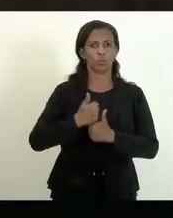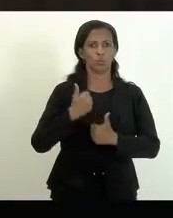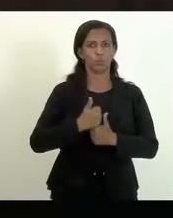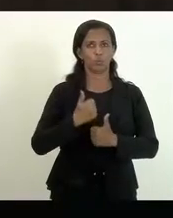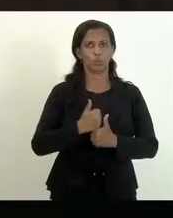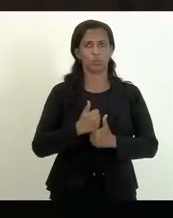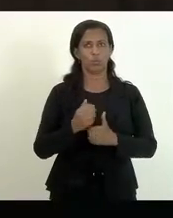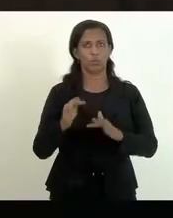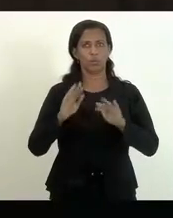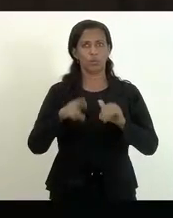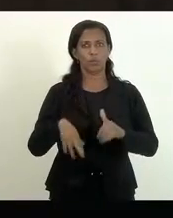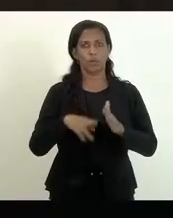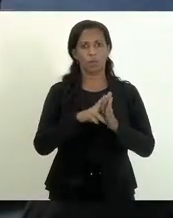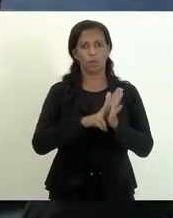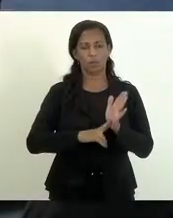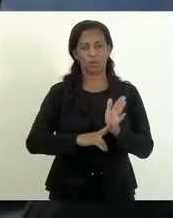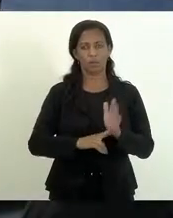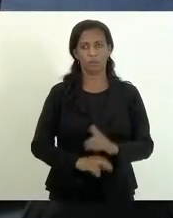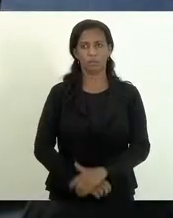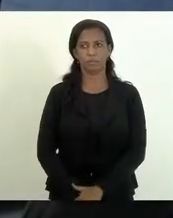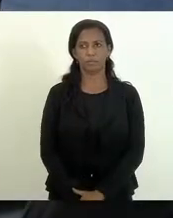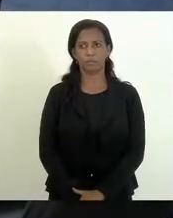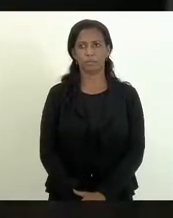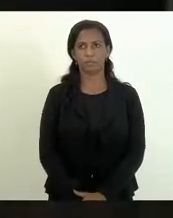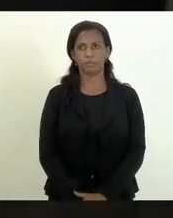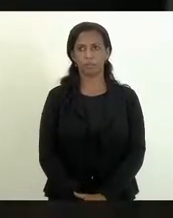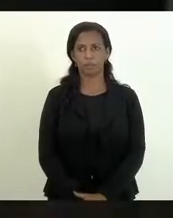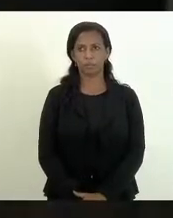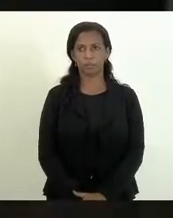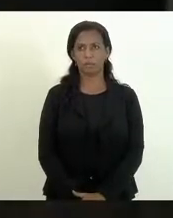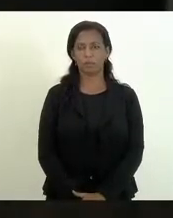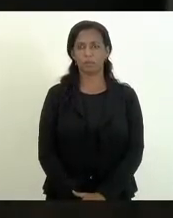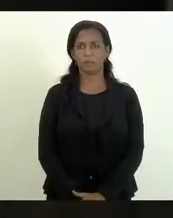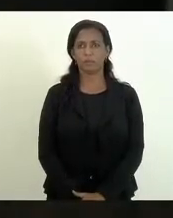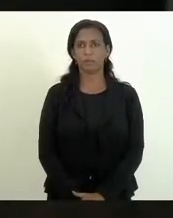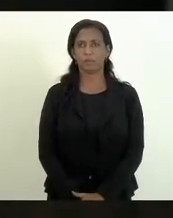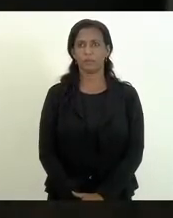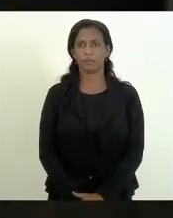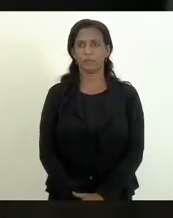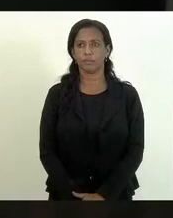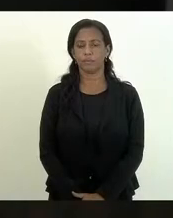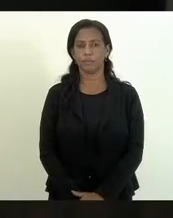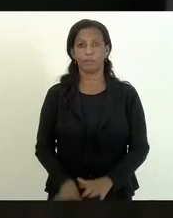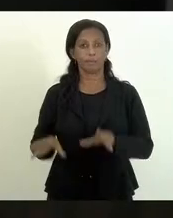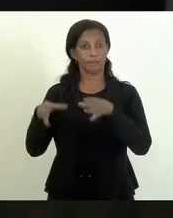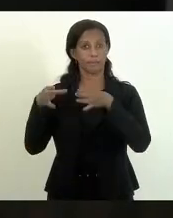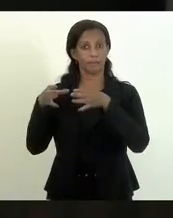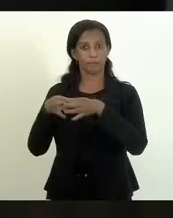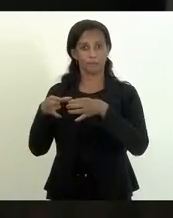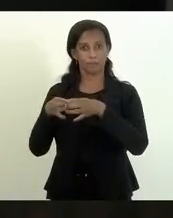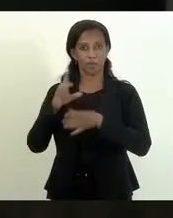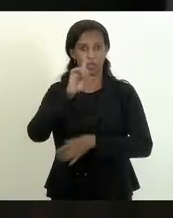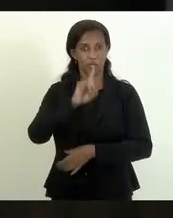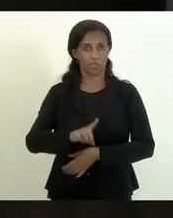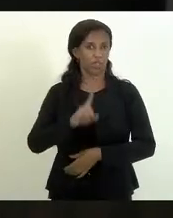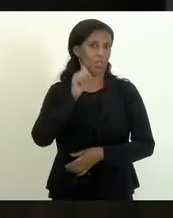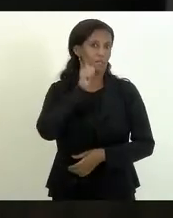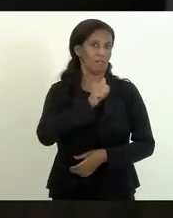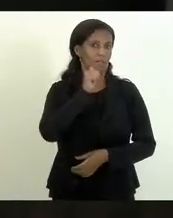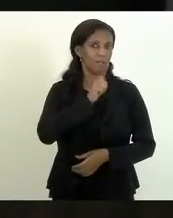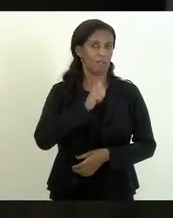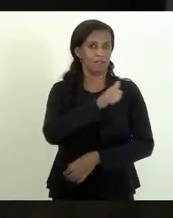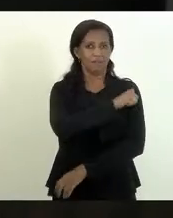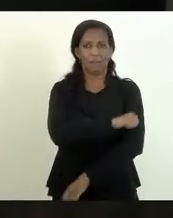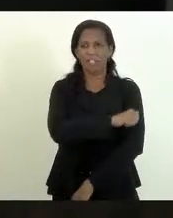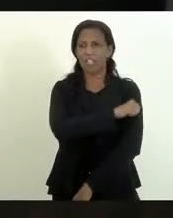pedindo forma final de redação. Presidência defere pedido de Vossa Excelência. Pela Comissão de Defesa do Direito da Mulher, deputada